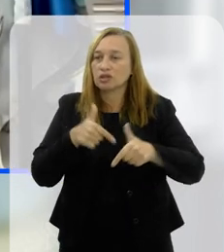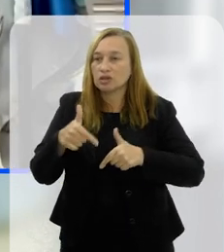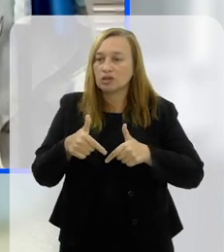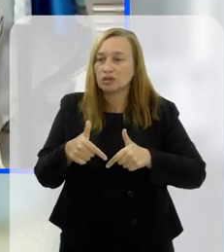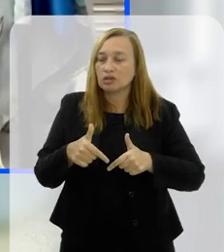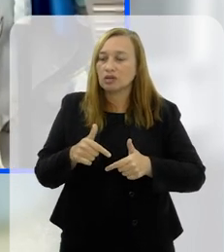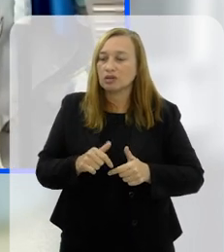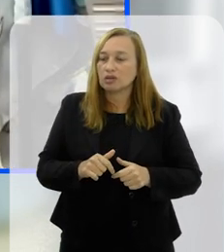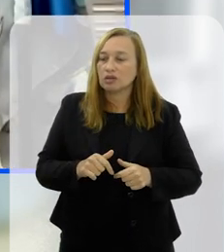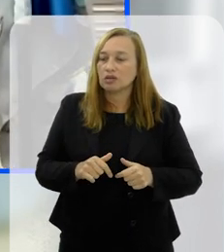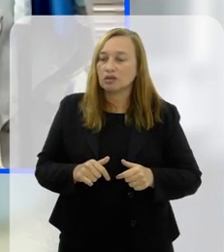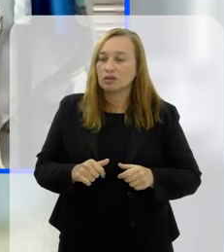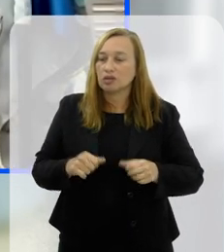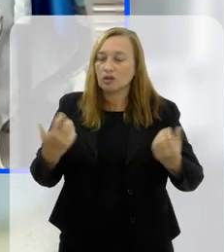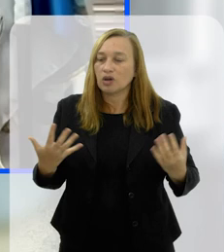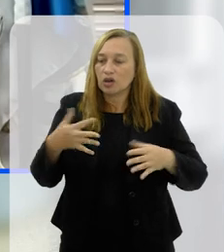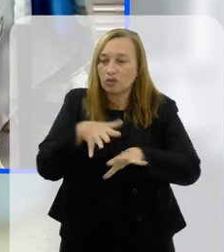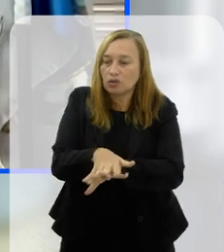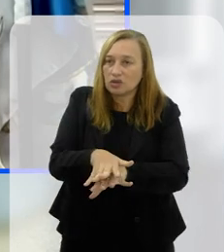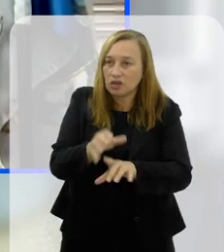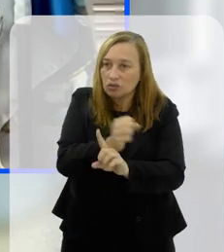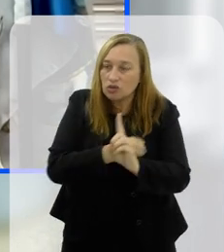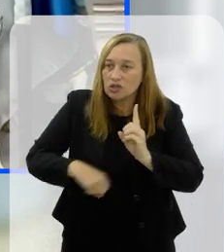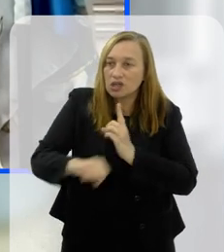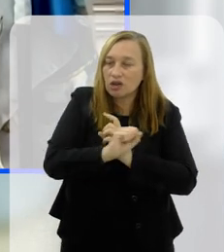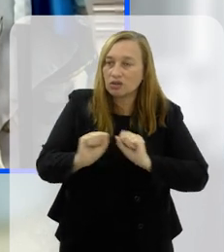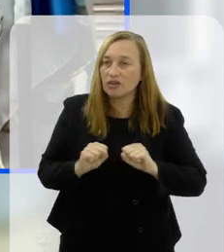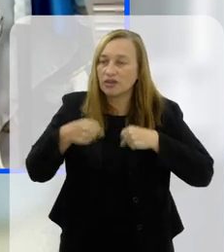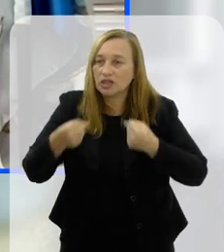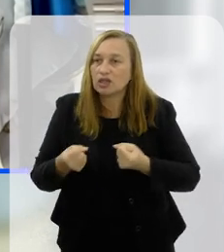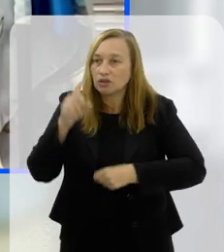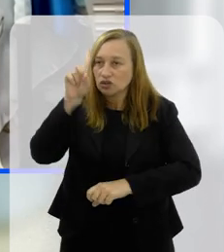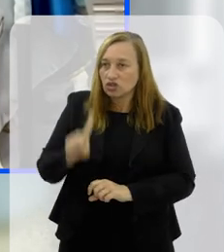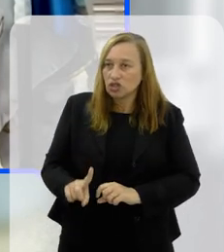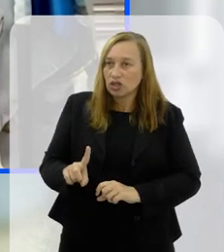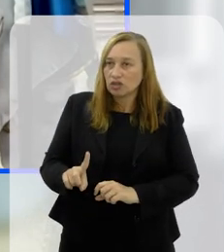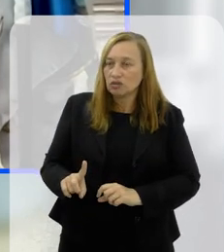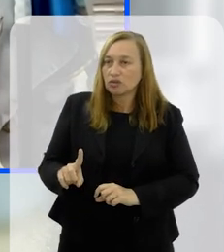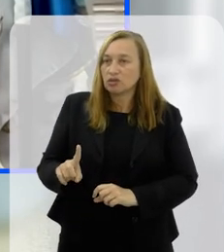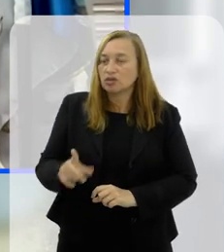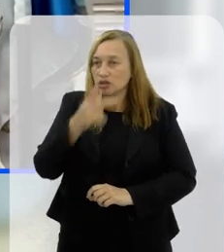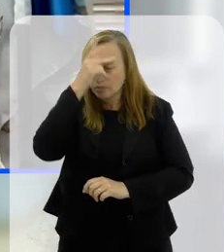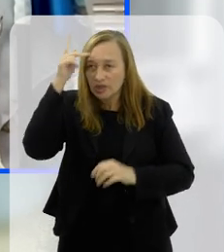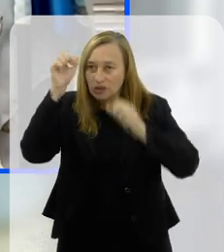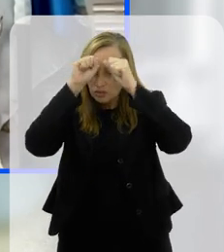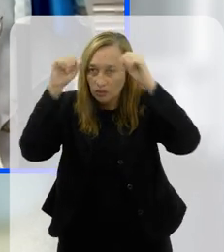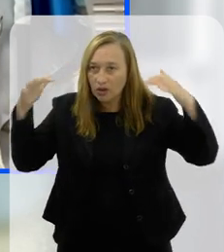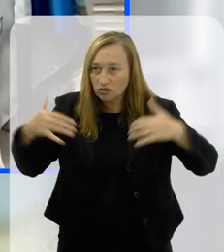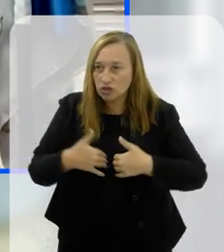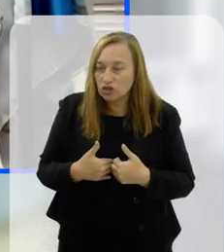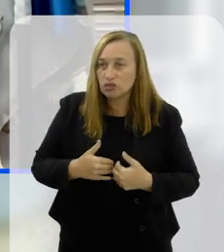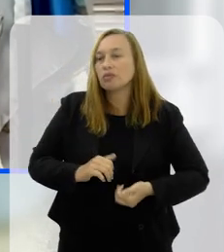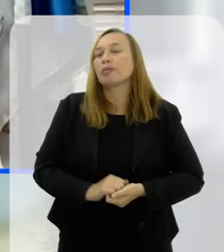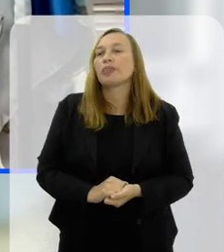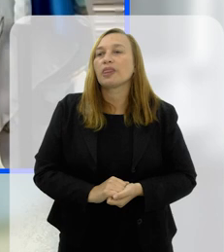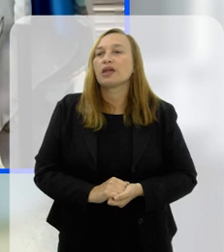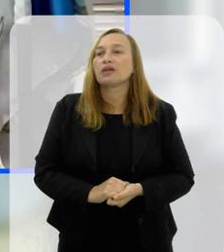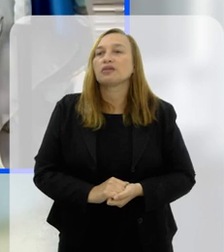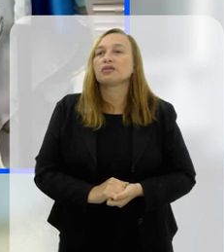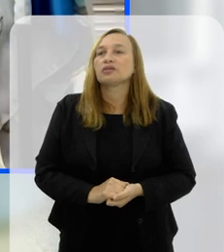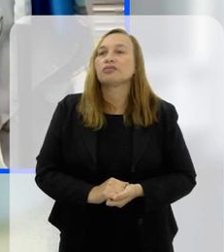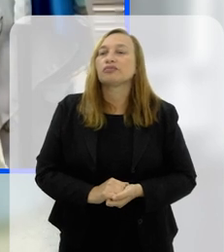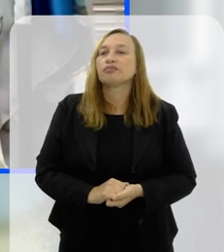trabalho pela causa eu da inclusão social defendendo os direito de pessoas com autismo